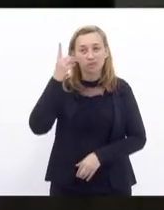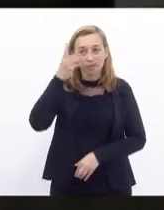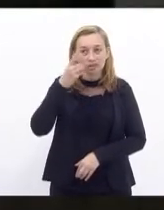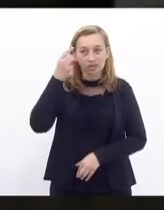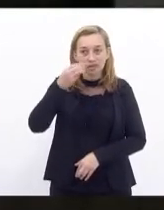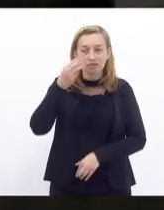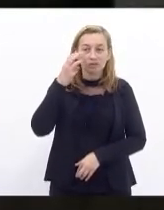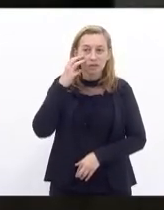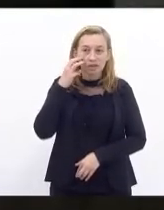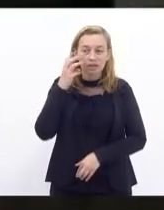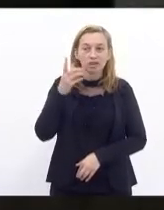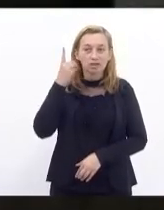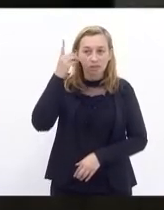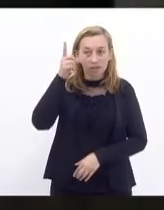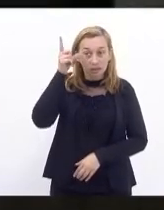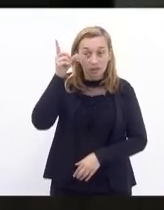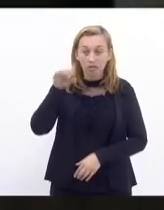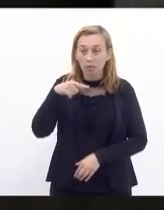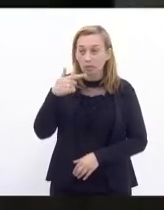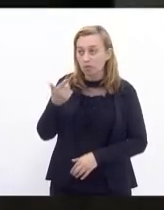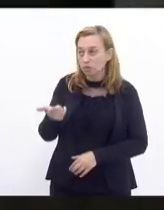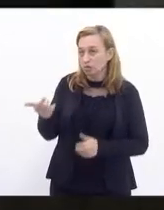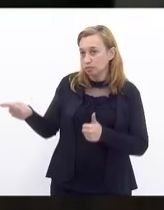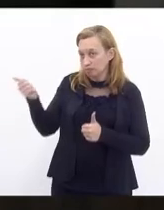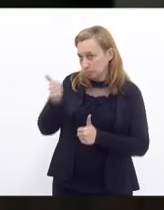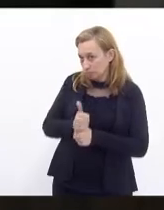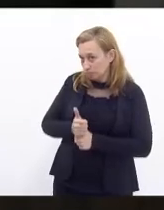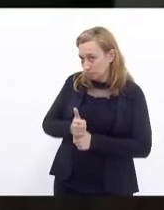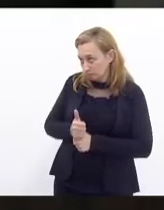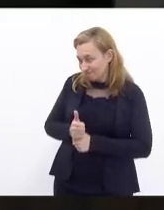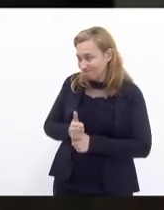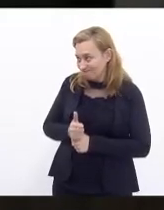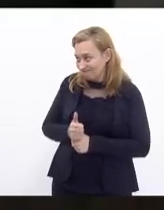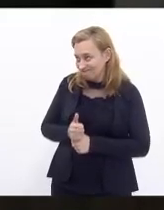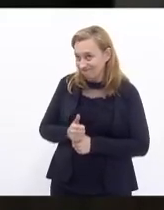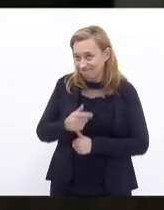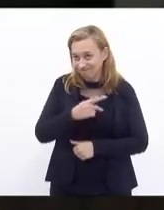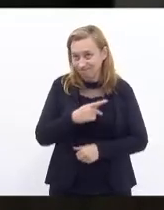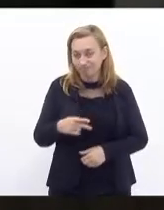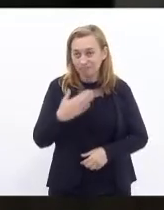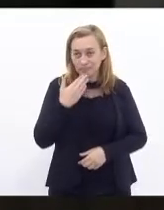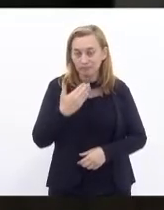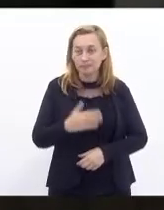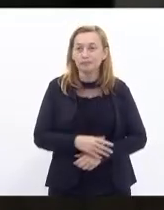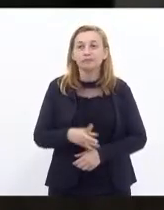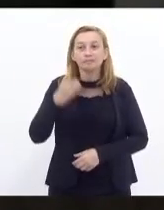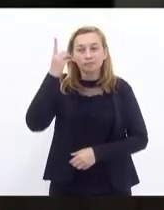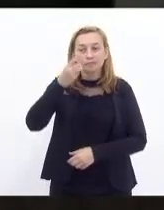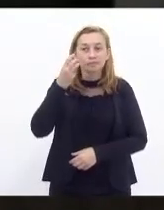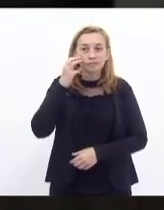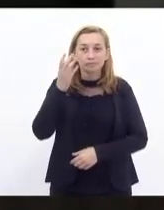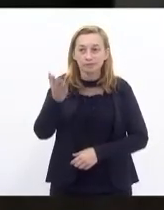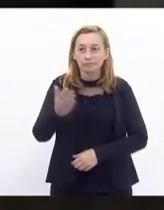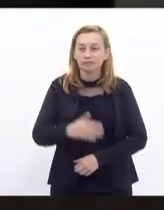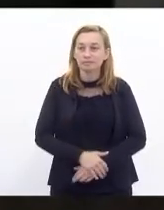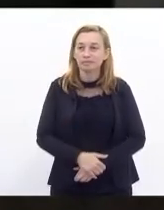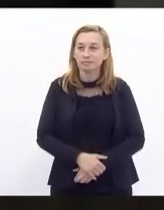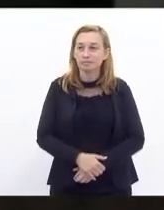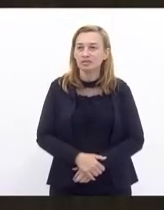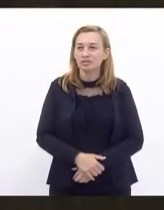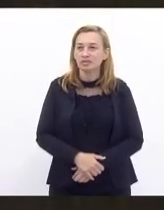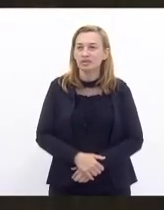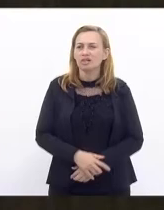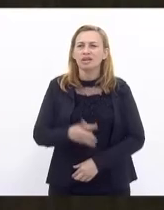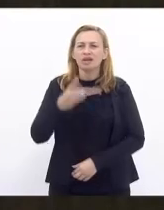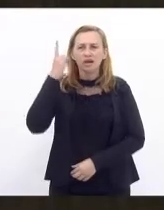eu vou pedir ao deputado Valdec que nos auxilie aqui na presidência, por favor. Deputado Valdec, por favor.